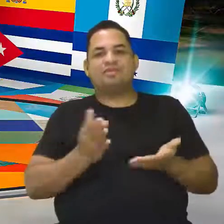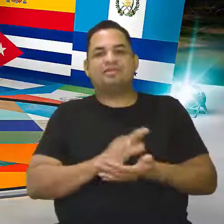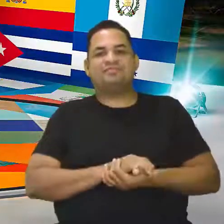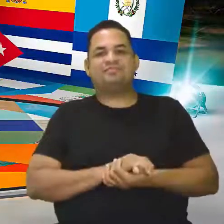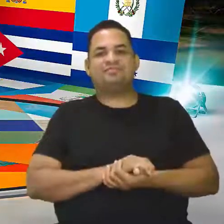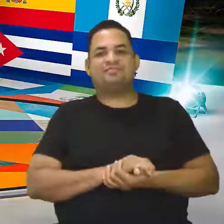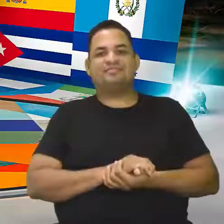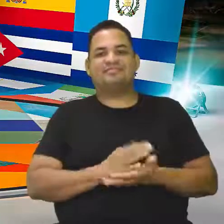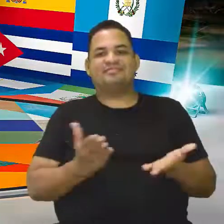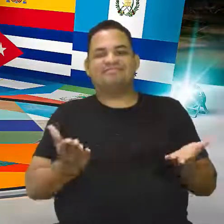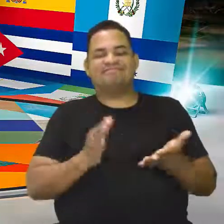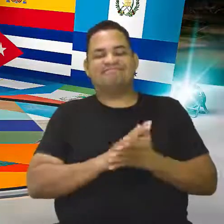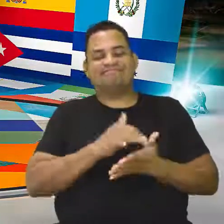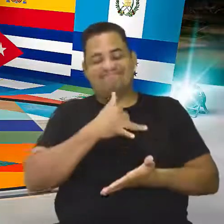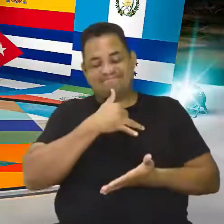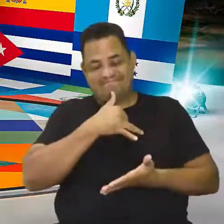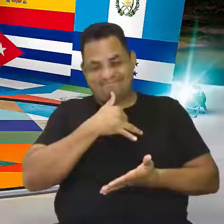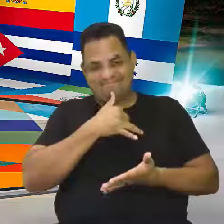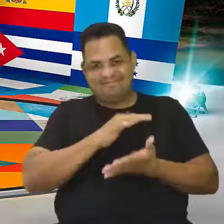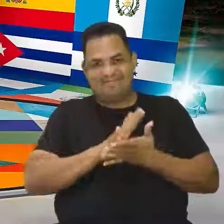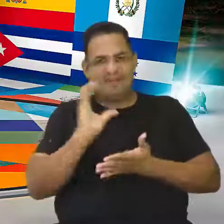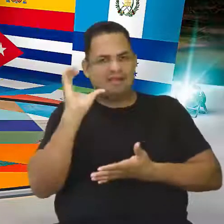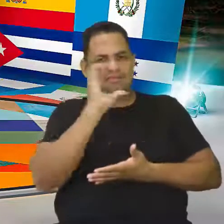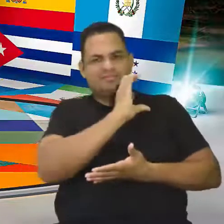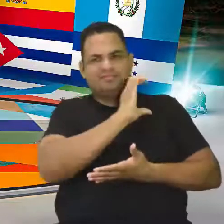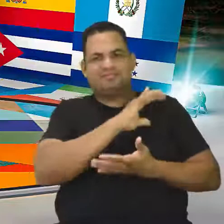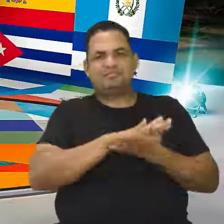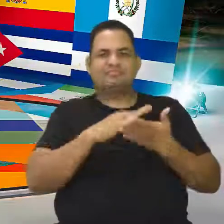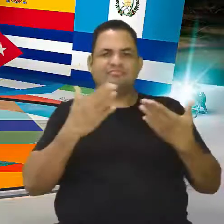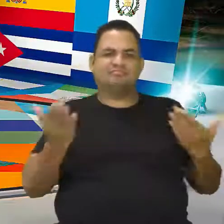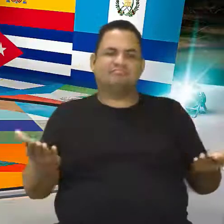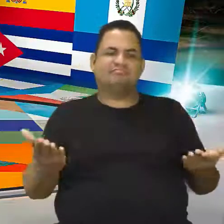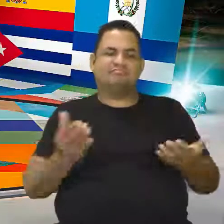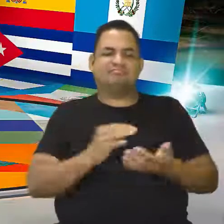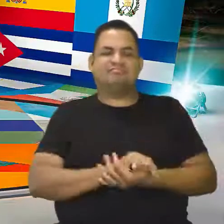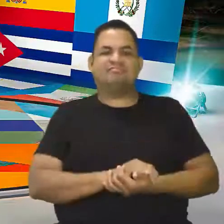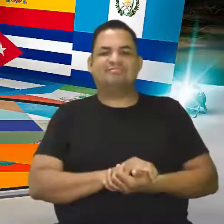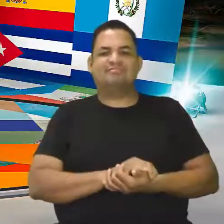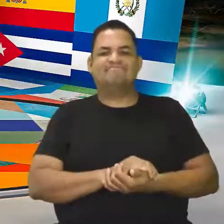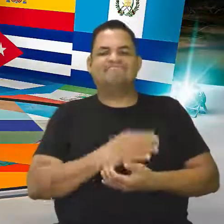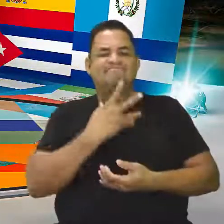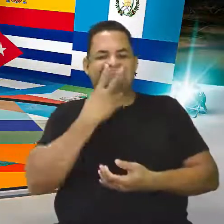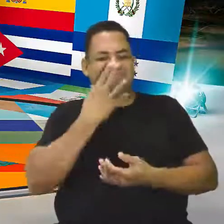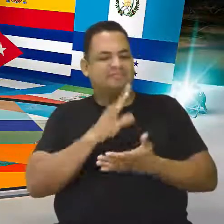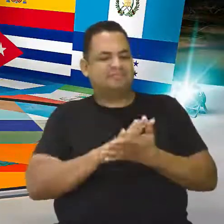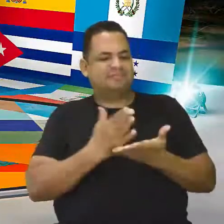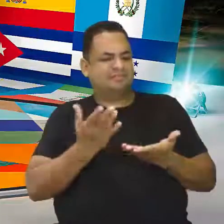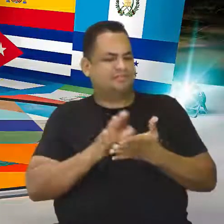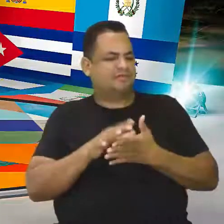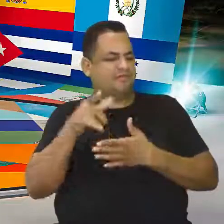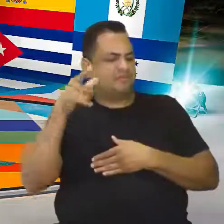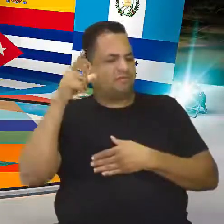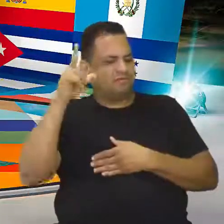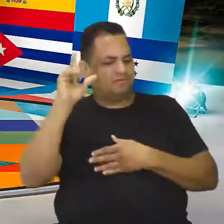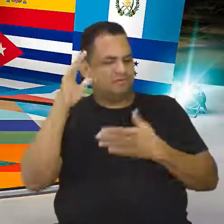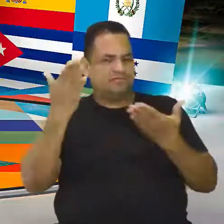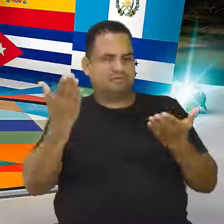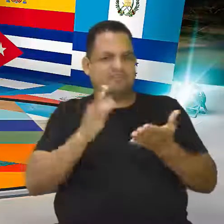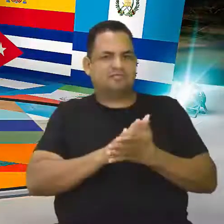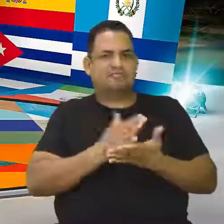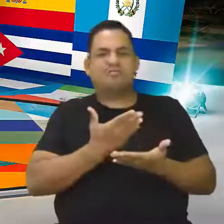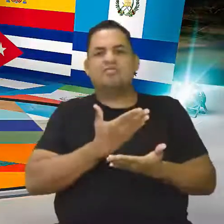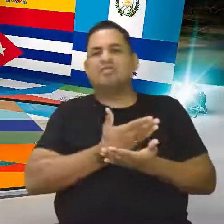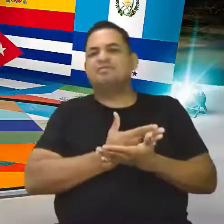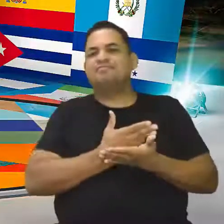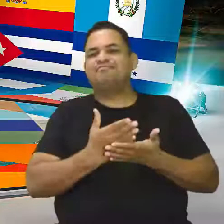Poxa vida, que triste, hein? Passou rápido, Tainá. Passou muito rápido. Parece que foi um dia desse que a gente começou com esse terceiro ano. Pois